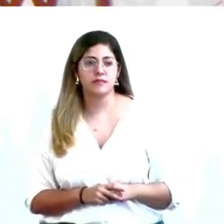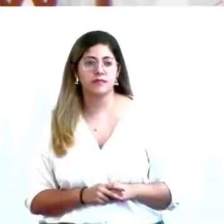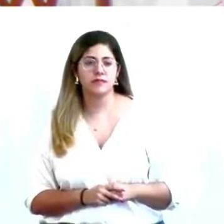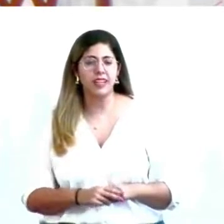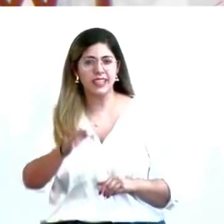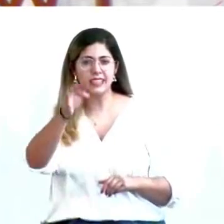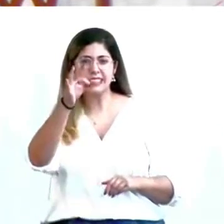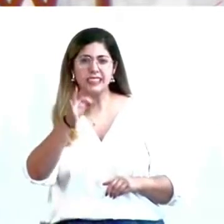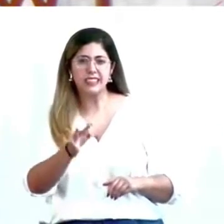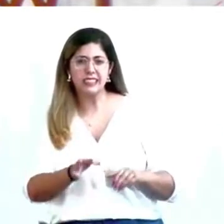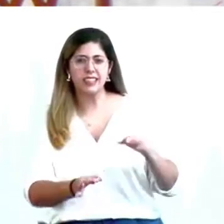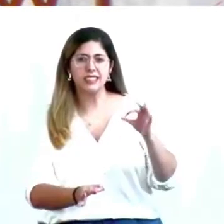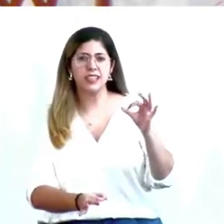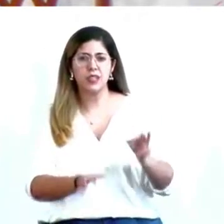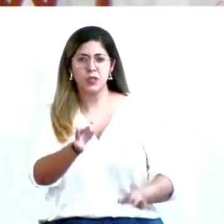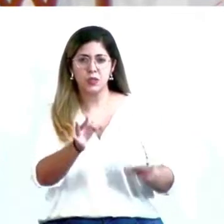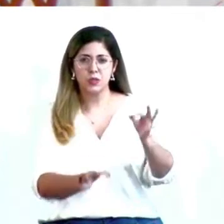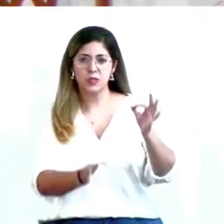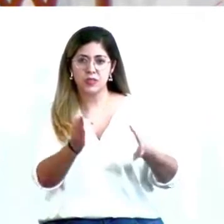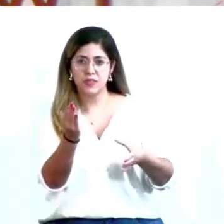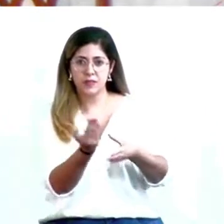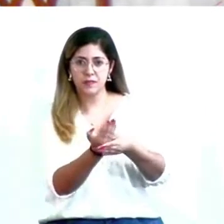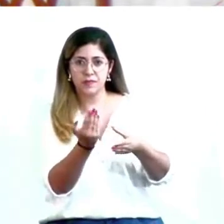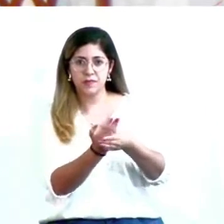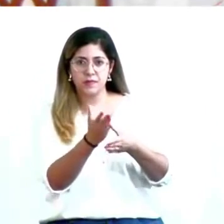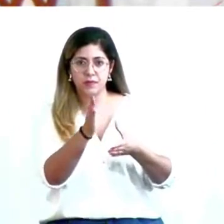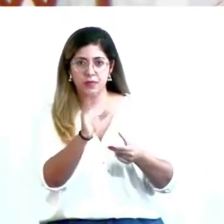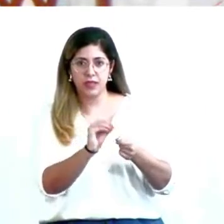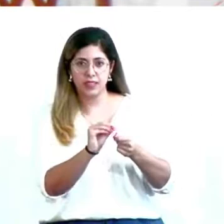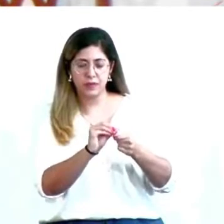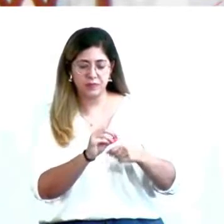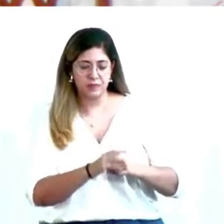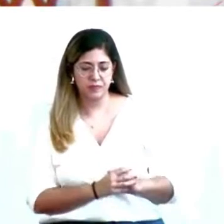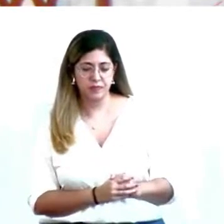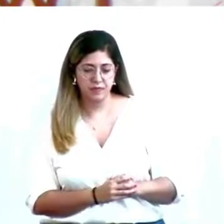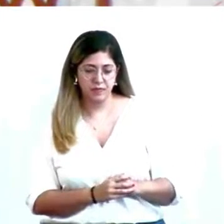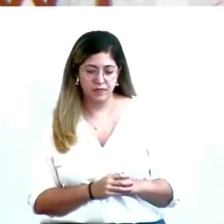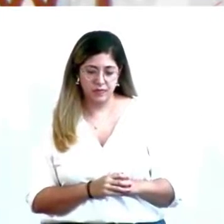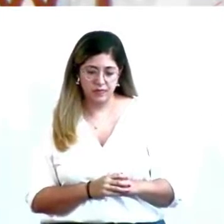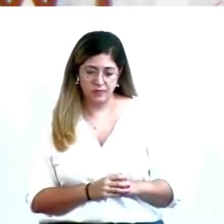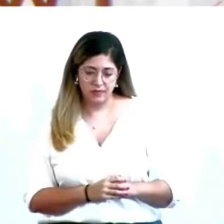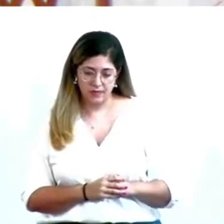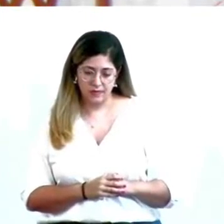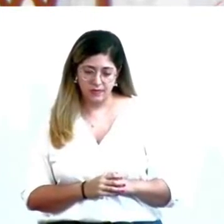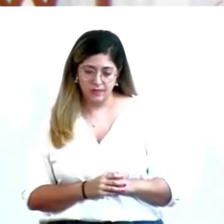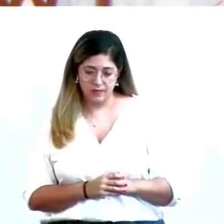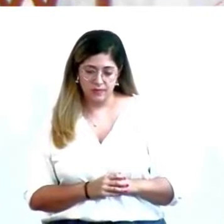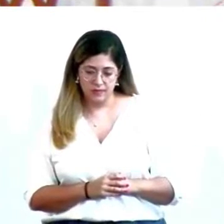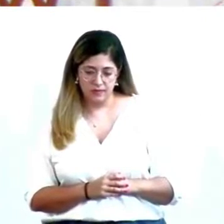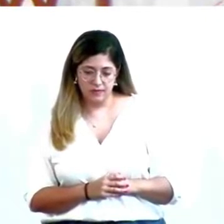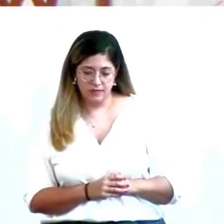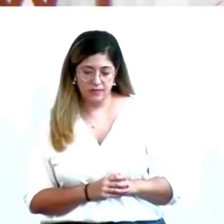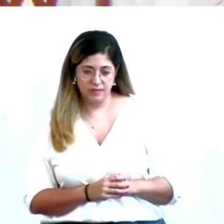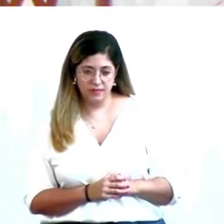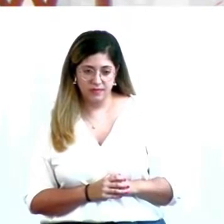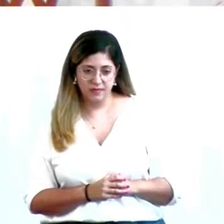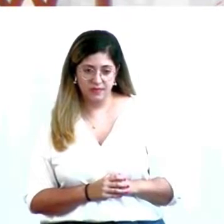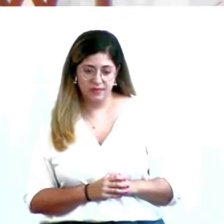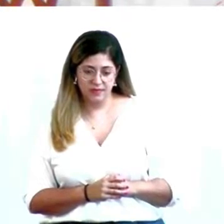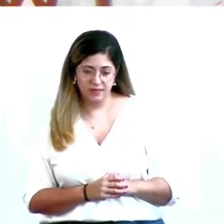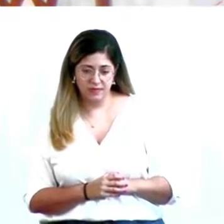práticas. Olha os versos 5 a 7. Então nós já lemos o